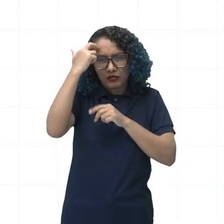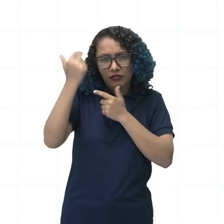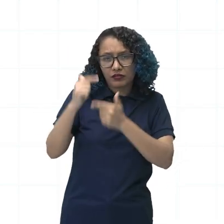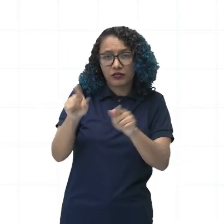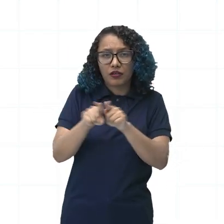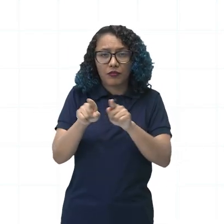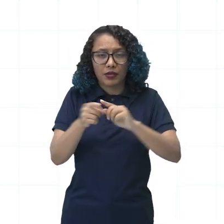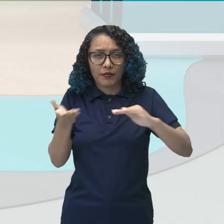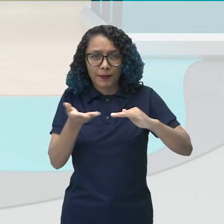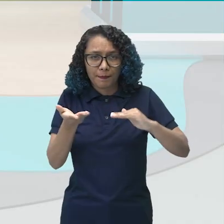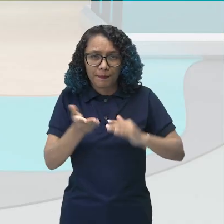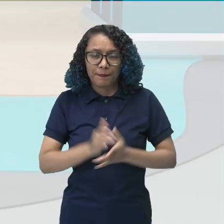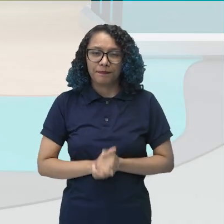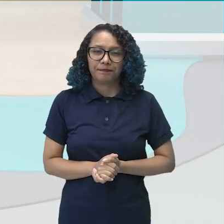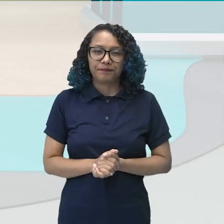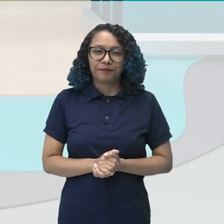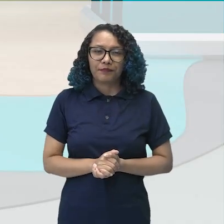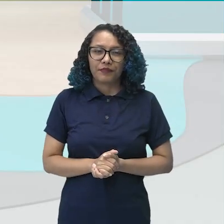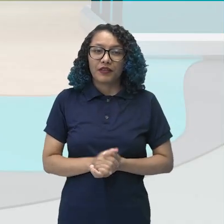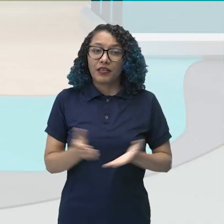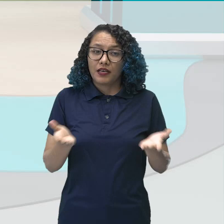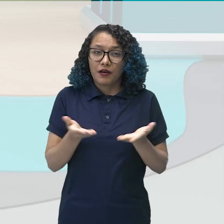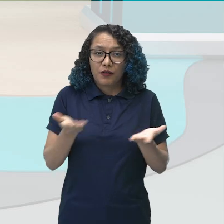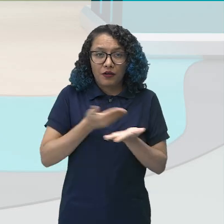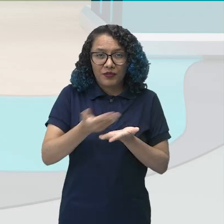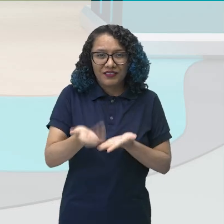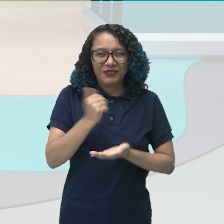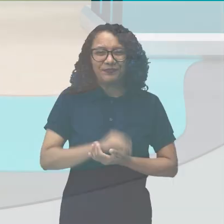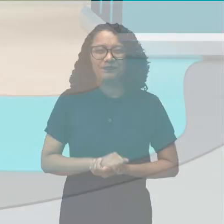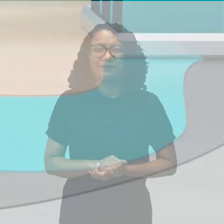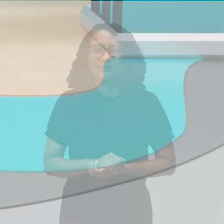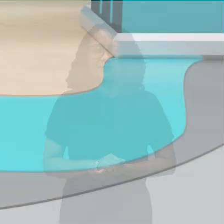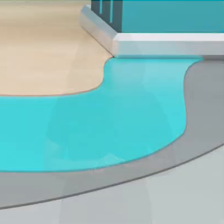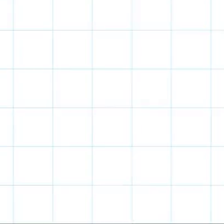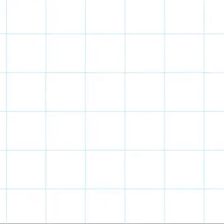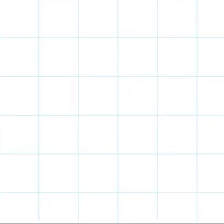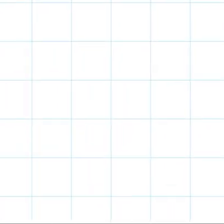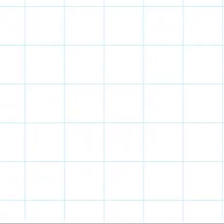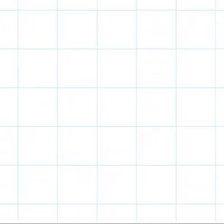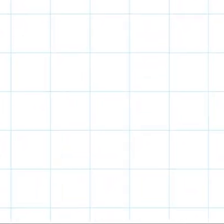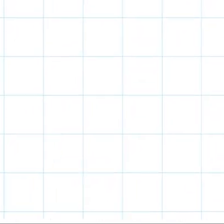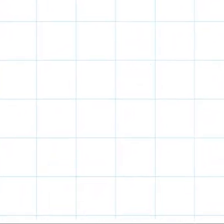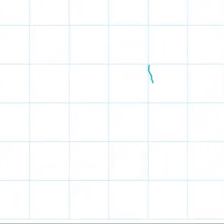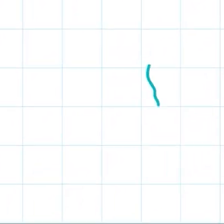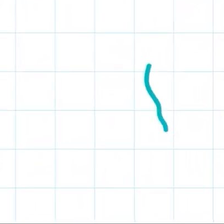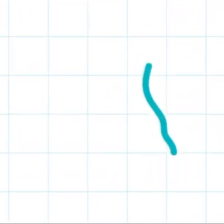e contemporânea. E vamos dar início à nossa aula.